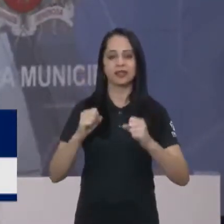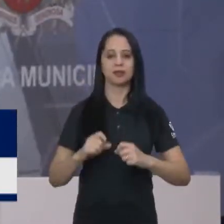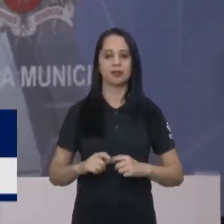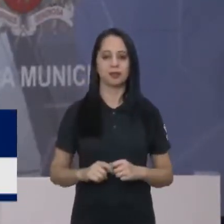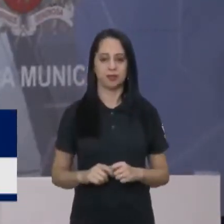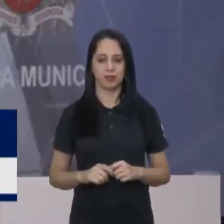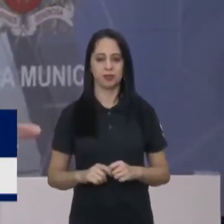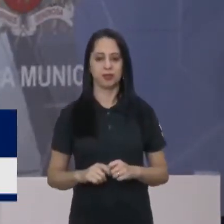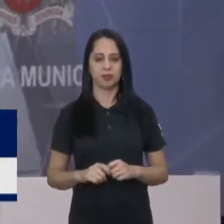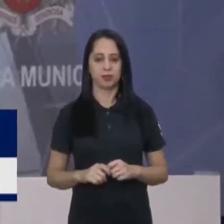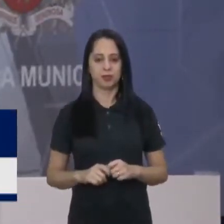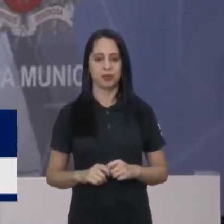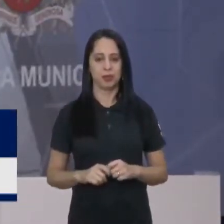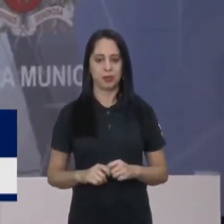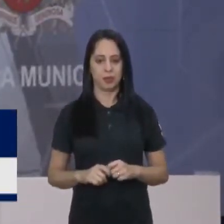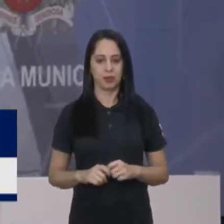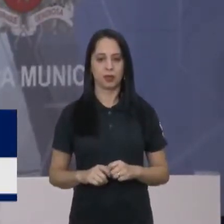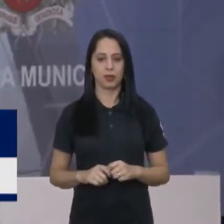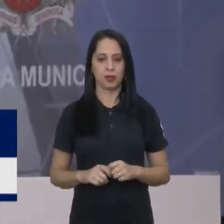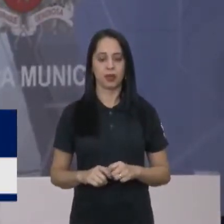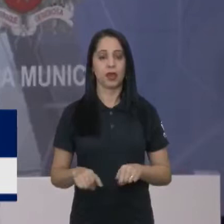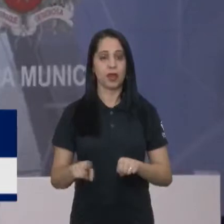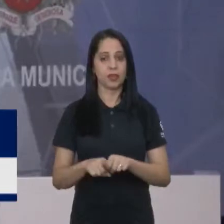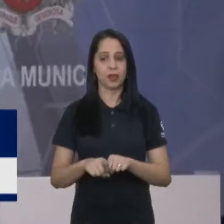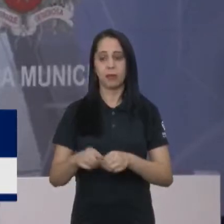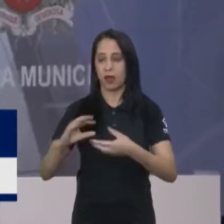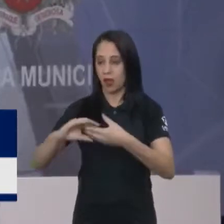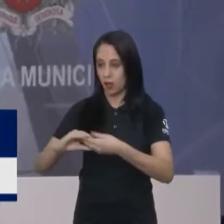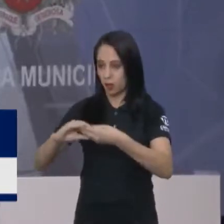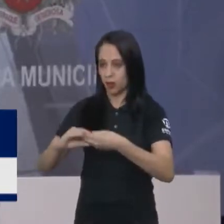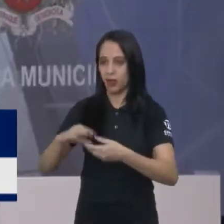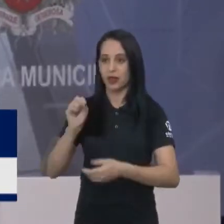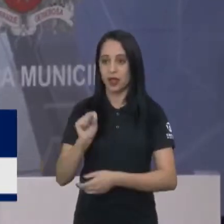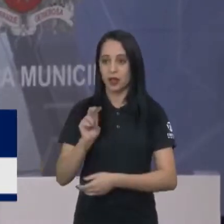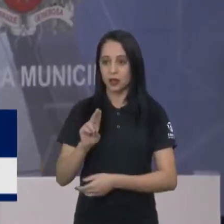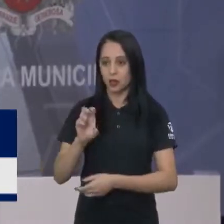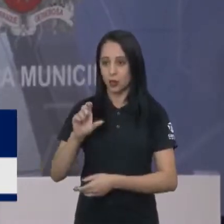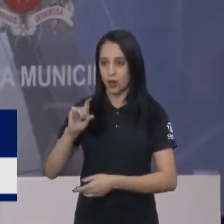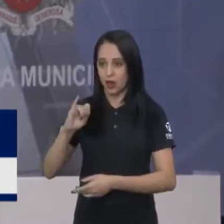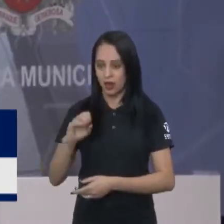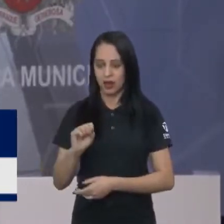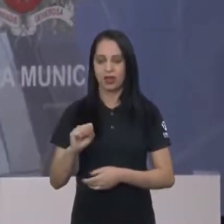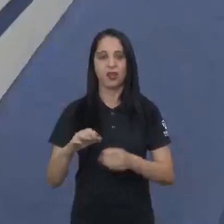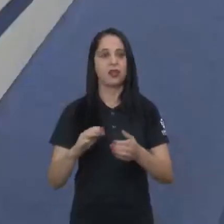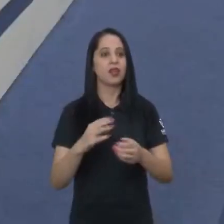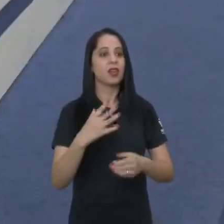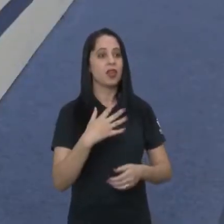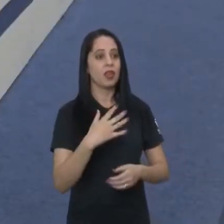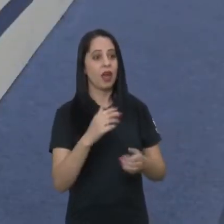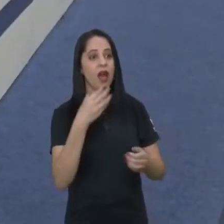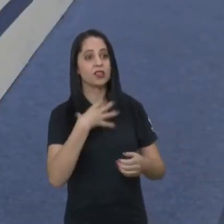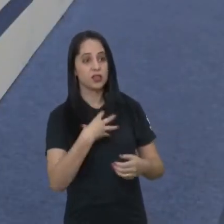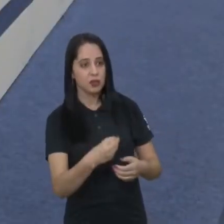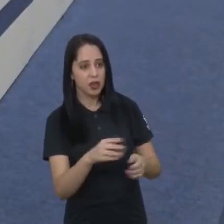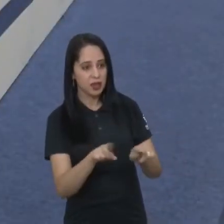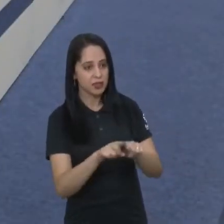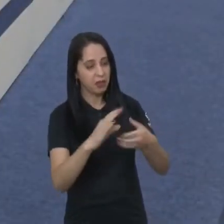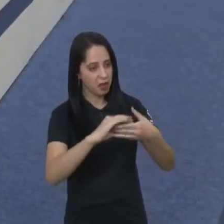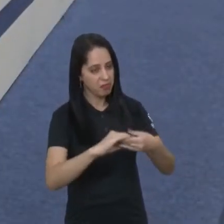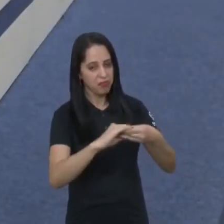E aqui, na pessoa dele, quero comentar a Sueli, a mãe dele, esposa, filhas. Marcão, parabéns pela iniciativa. Você